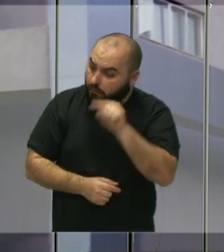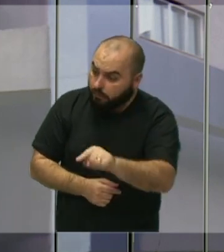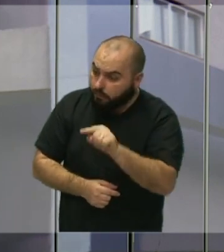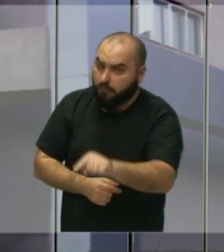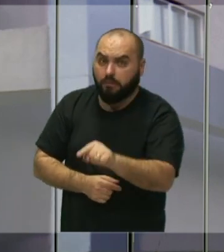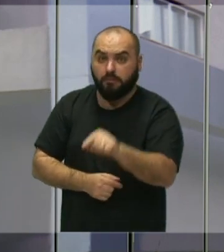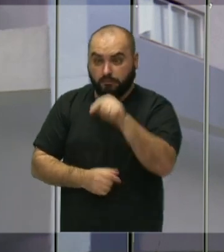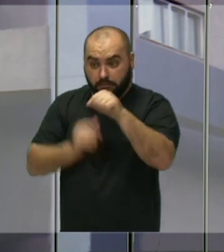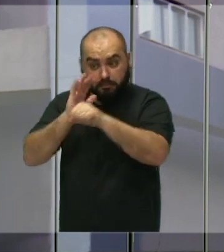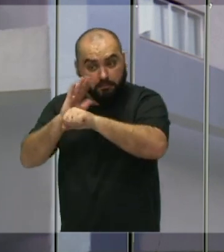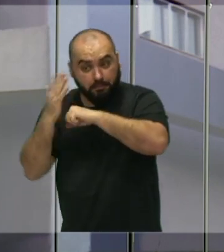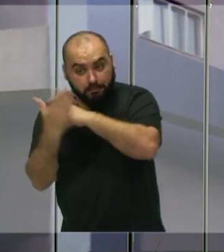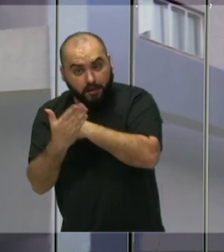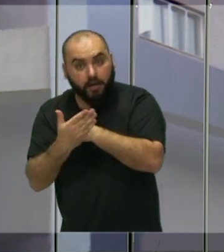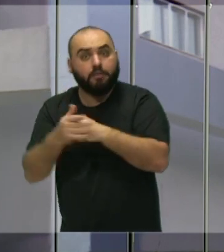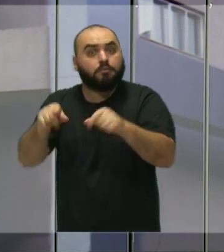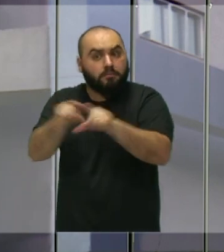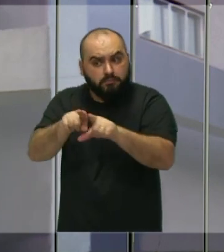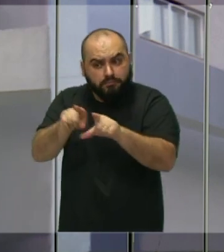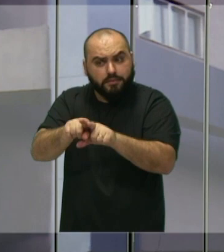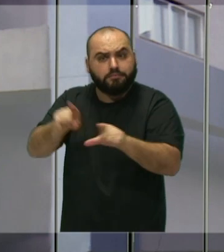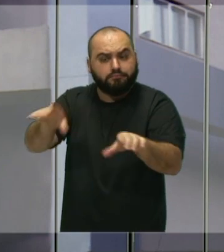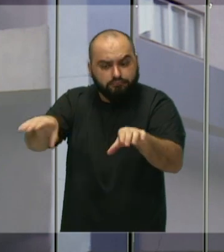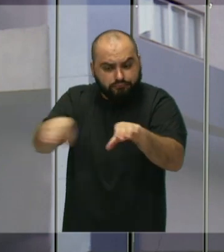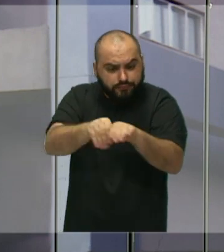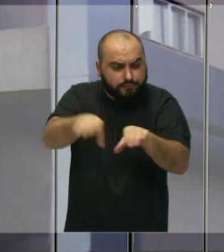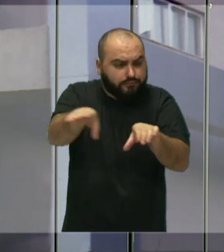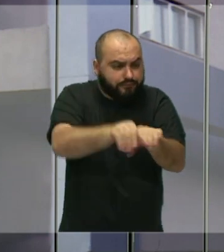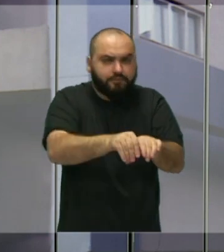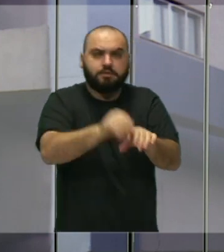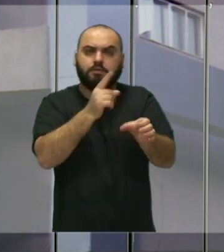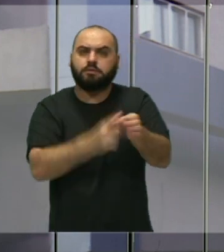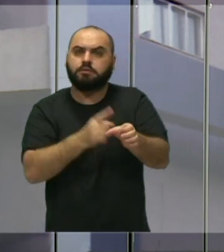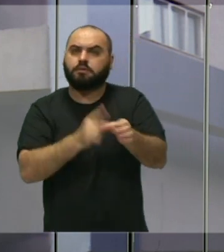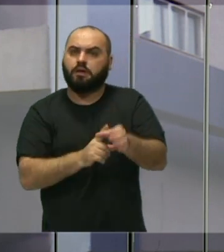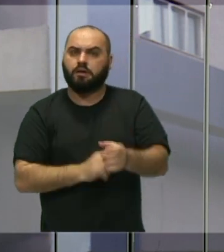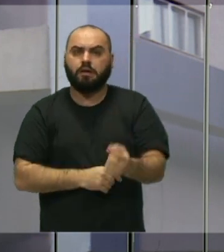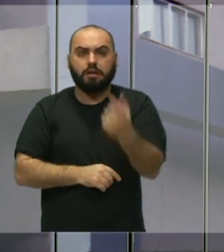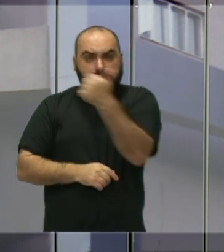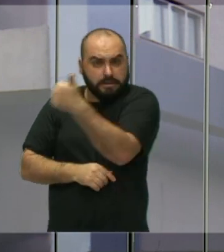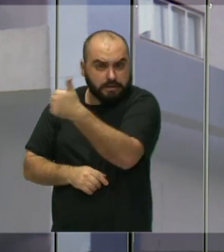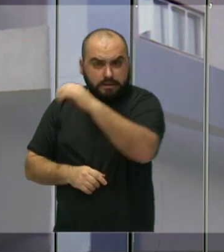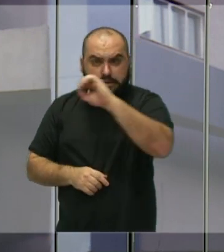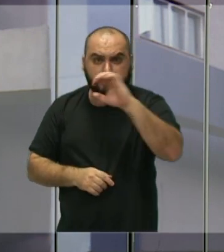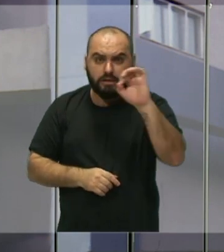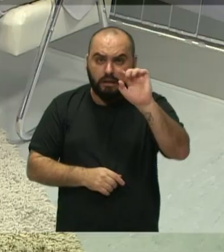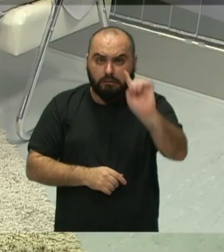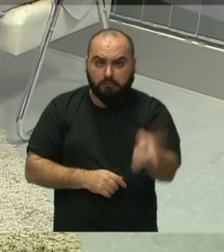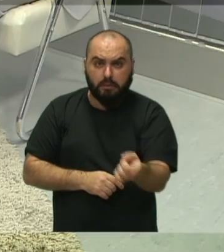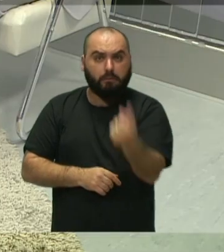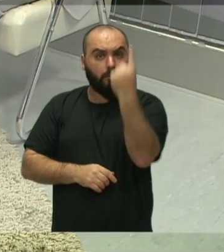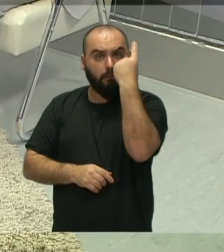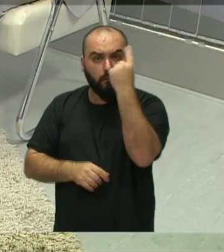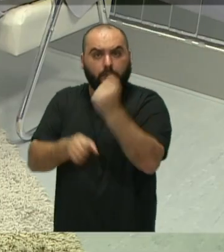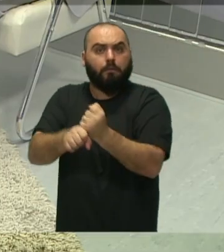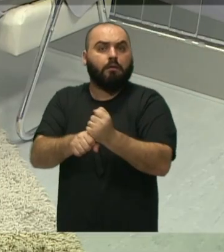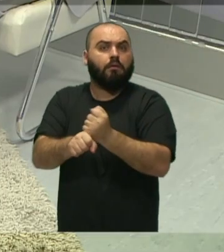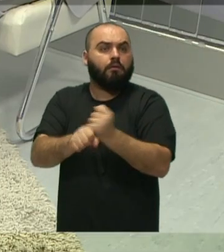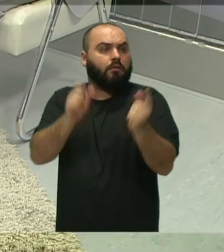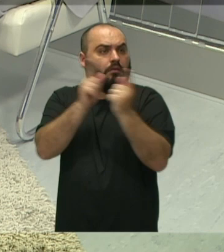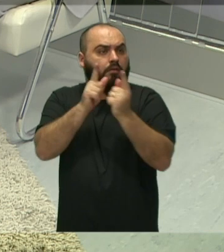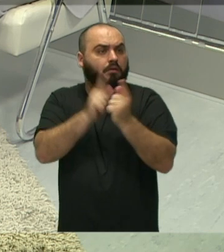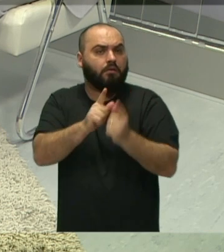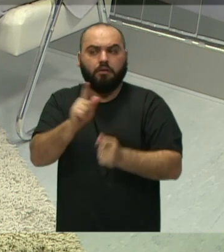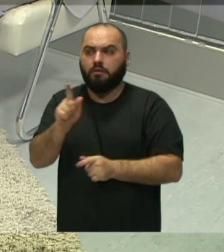esses bairros também fazem parte da cidade. Destinar apenas 100 mil no ano inteiro para atender o interior é algo que,